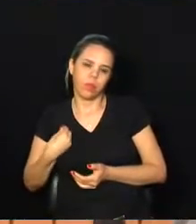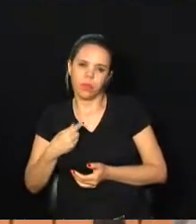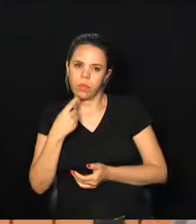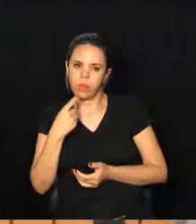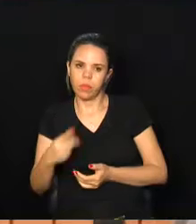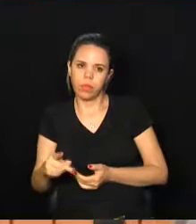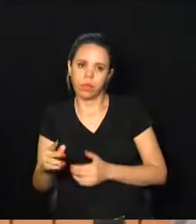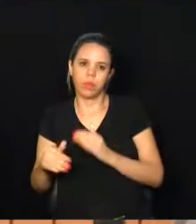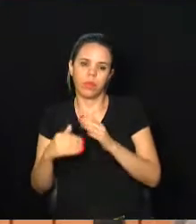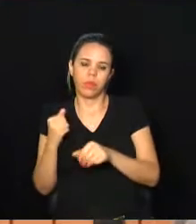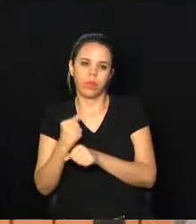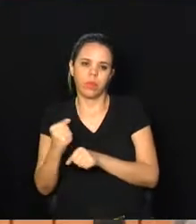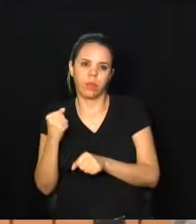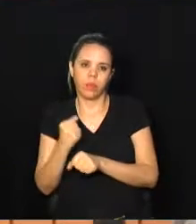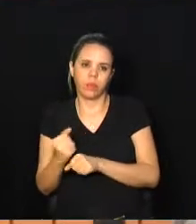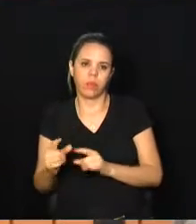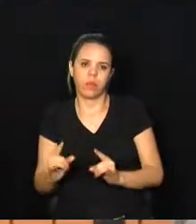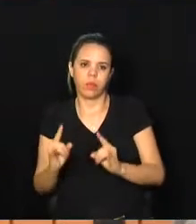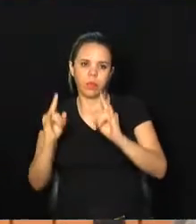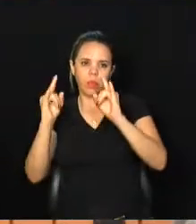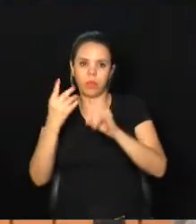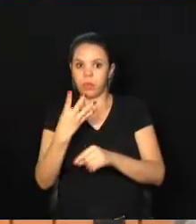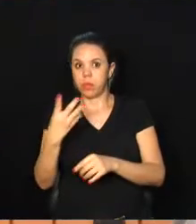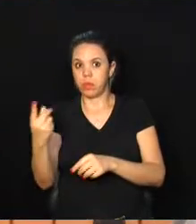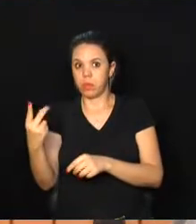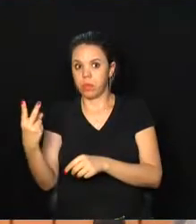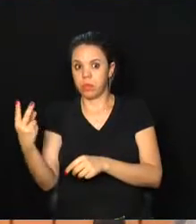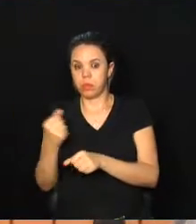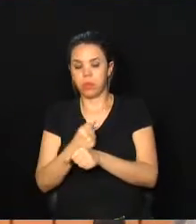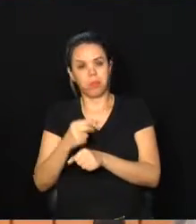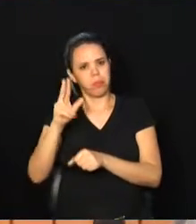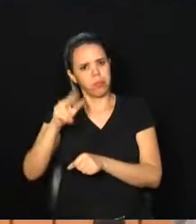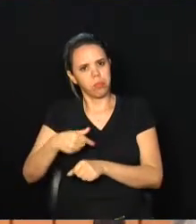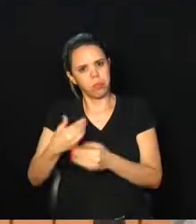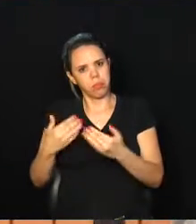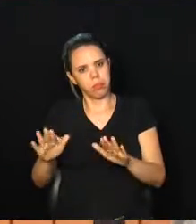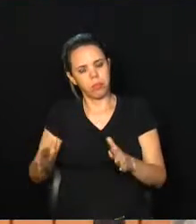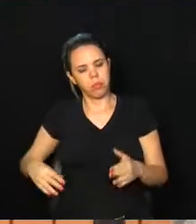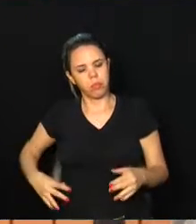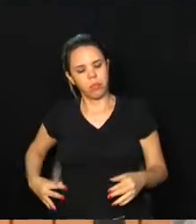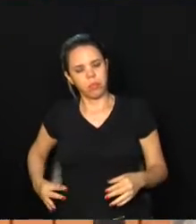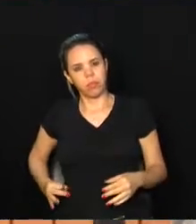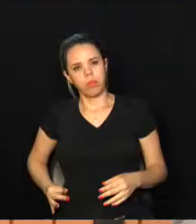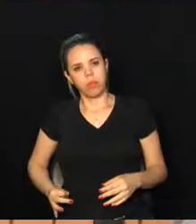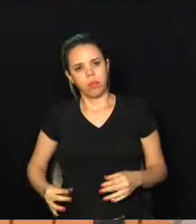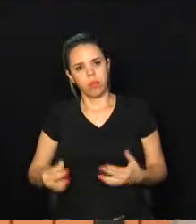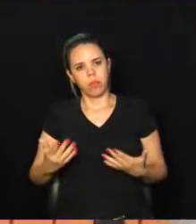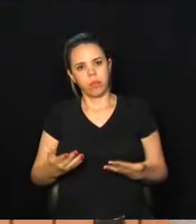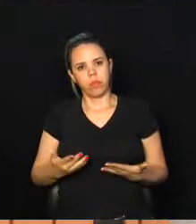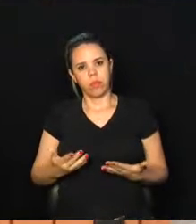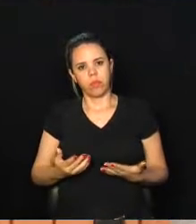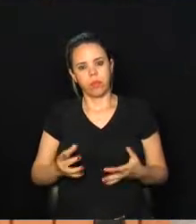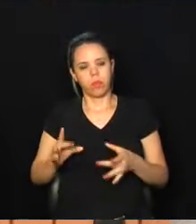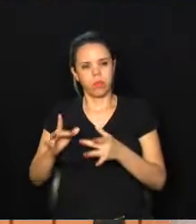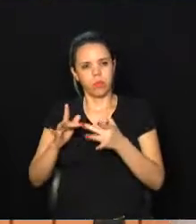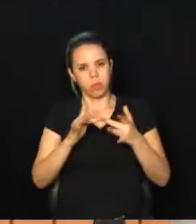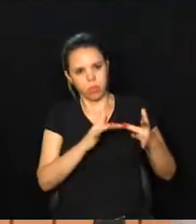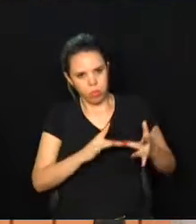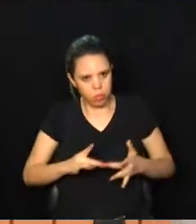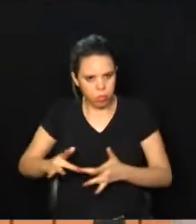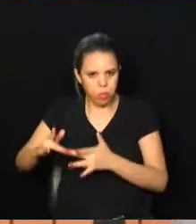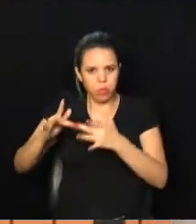na construção civil há 42 anos. Eu também nunca vi uma abertura dessa, uma interligação